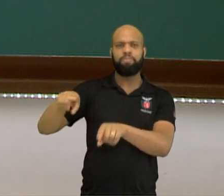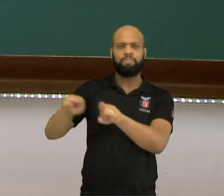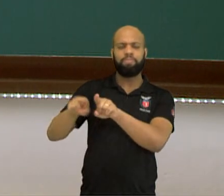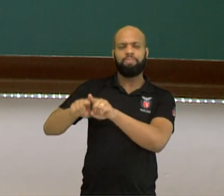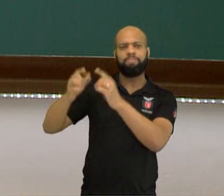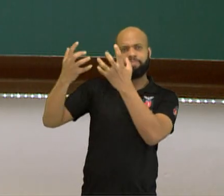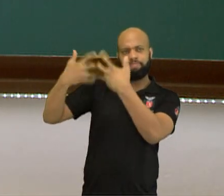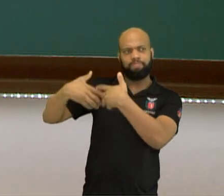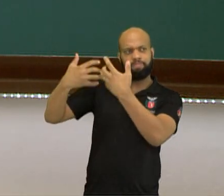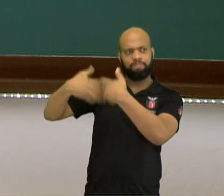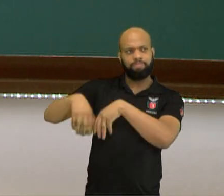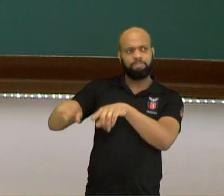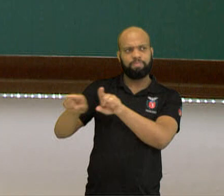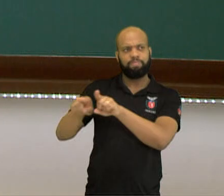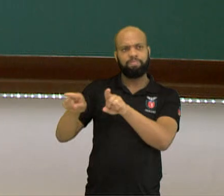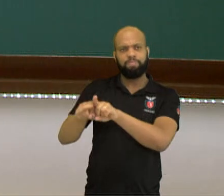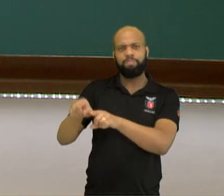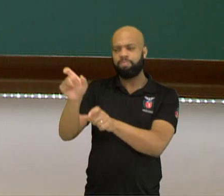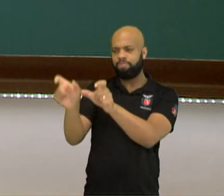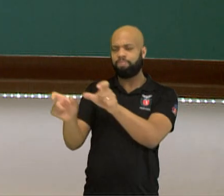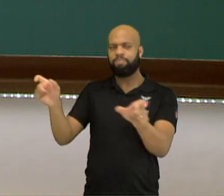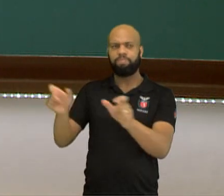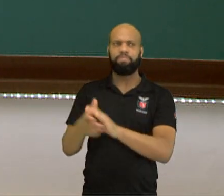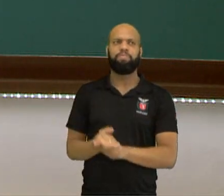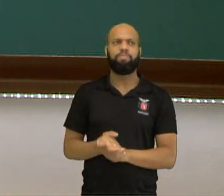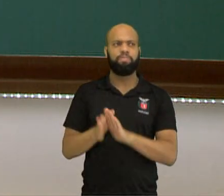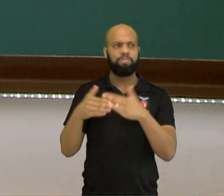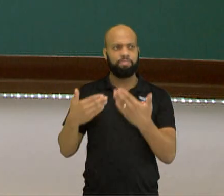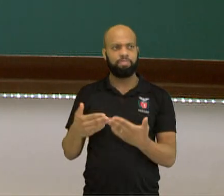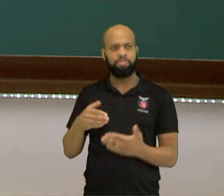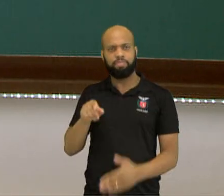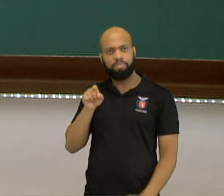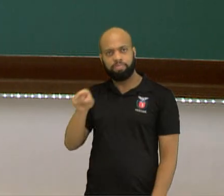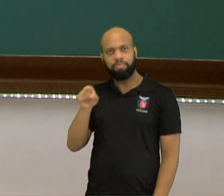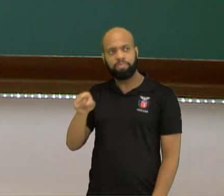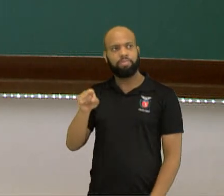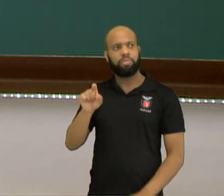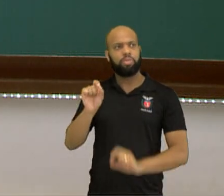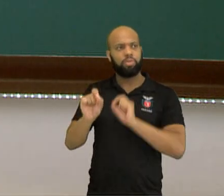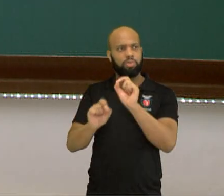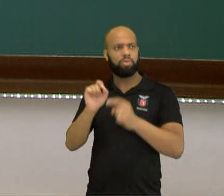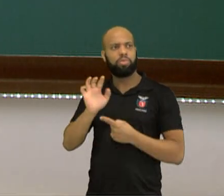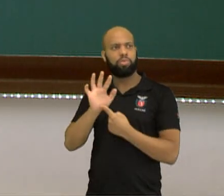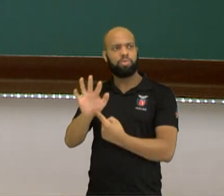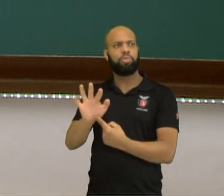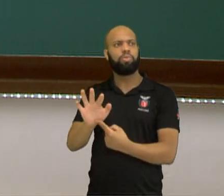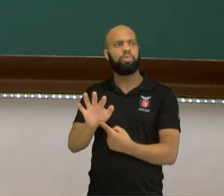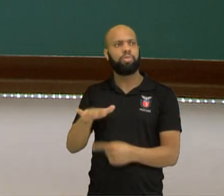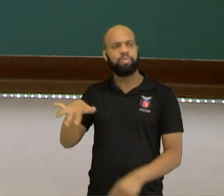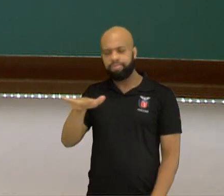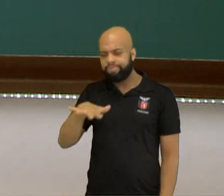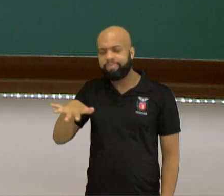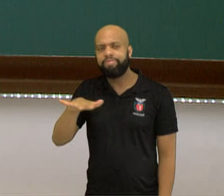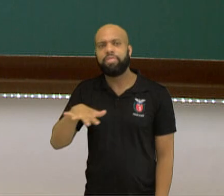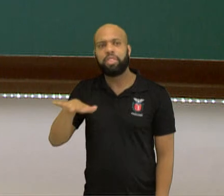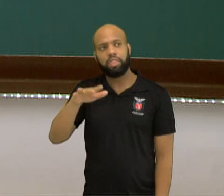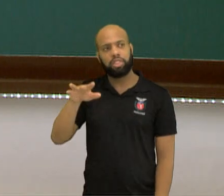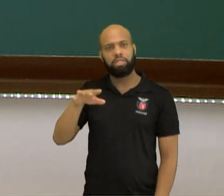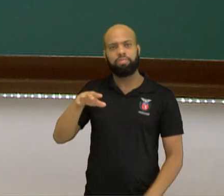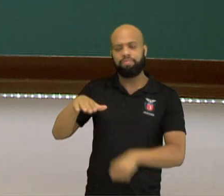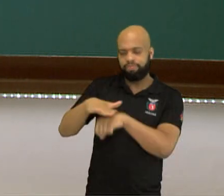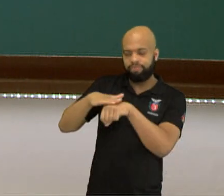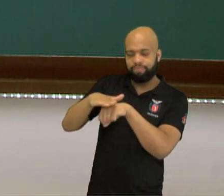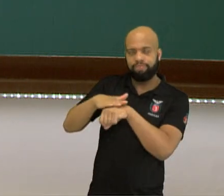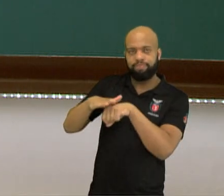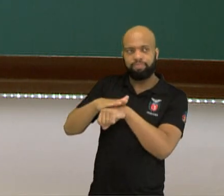mentalidade, as pessoas, né? Então, eles trabalhavam ali naquele